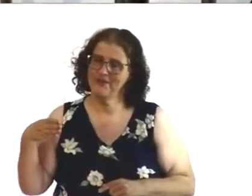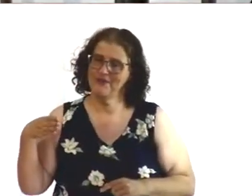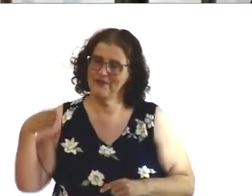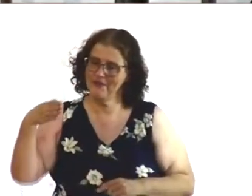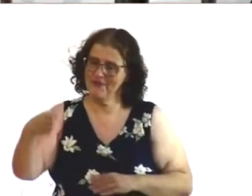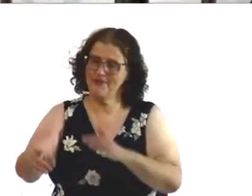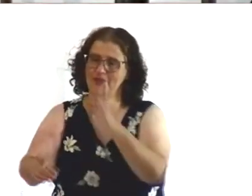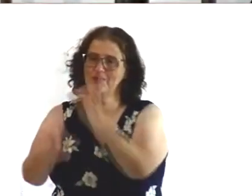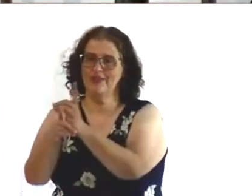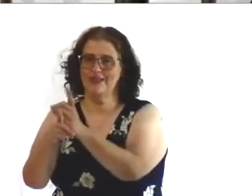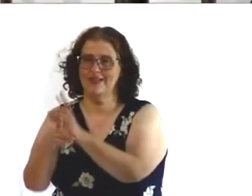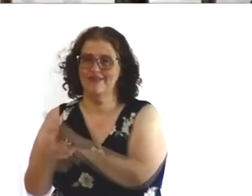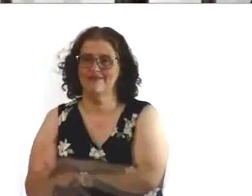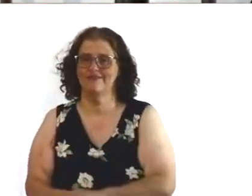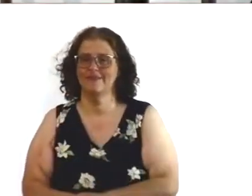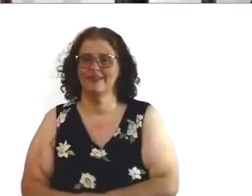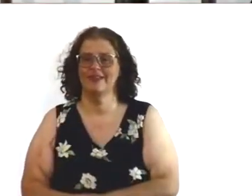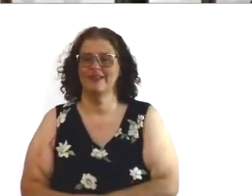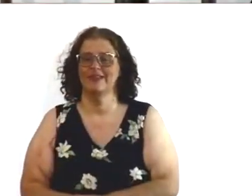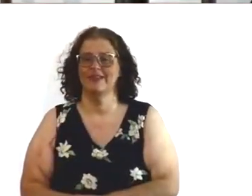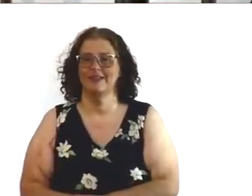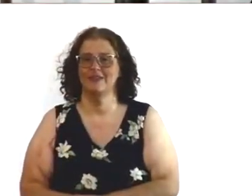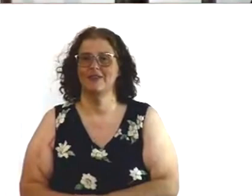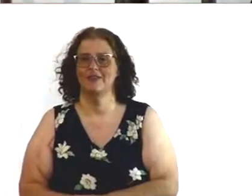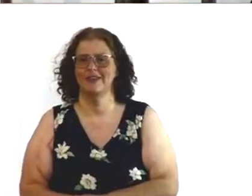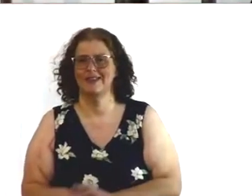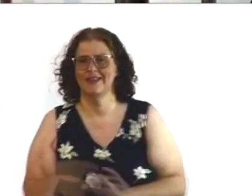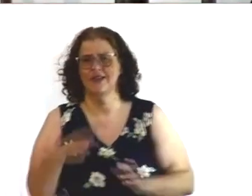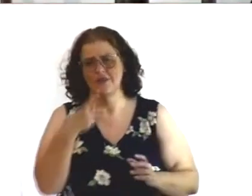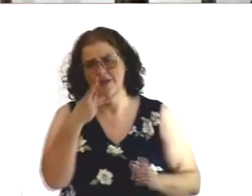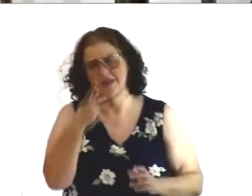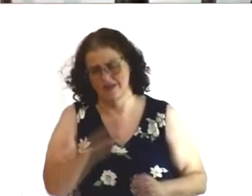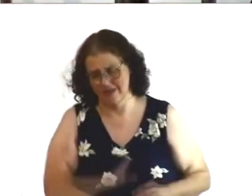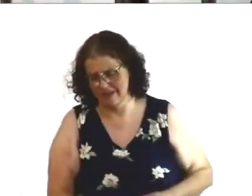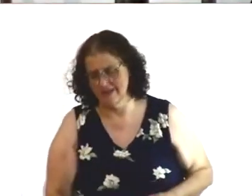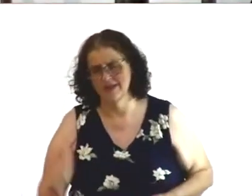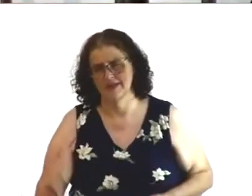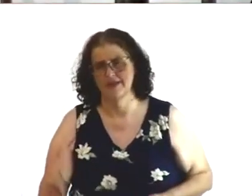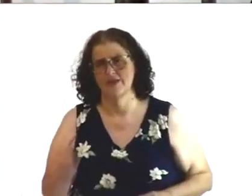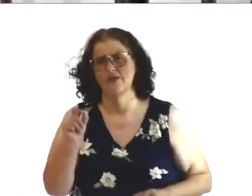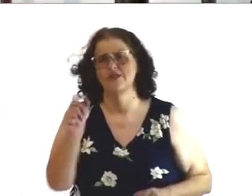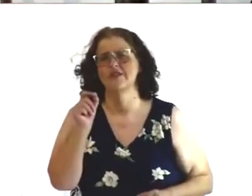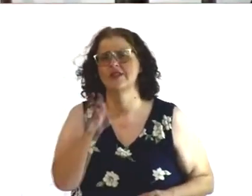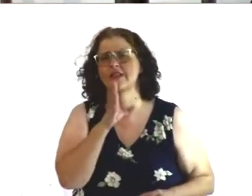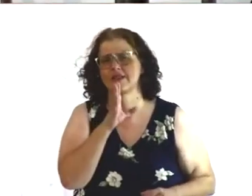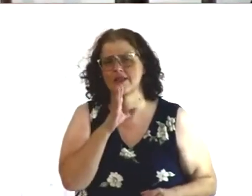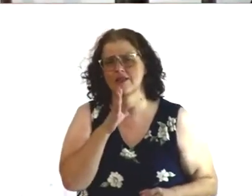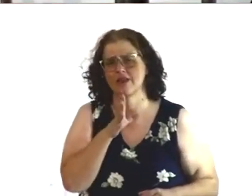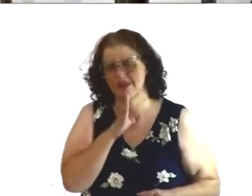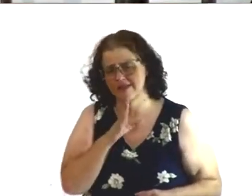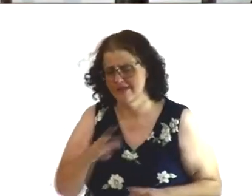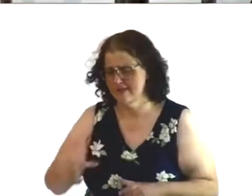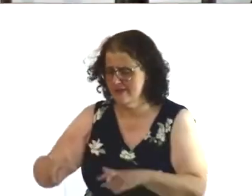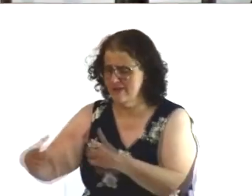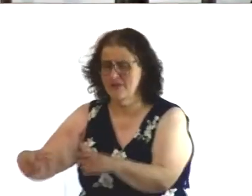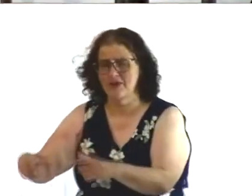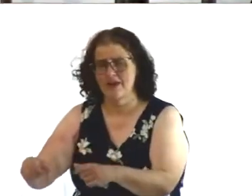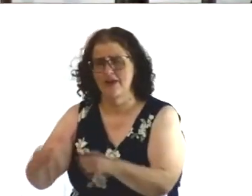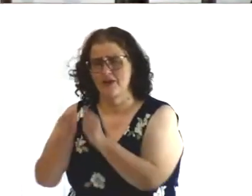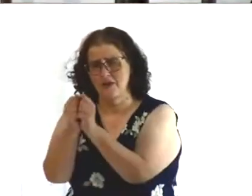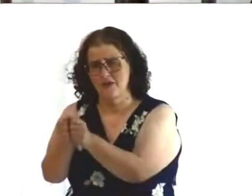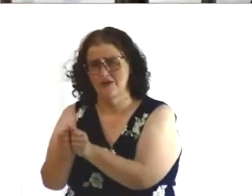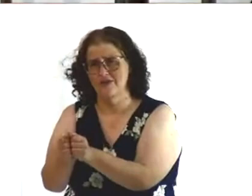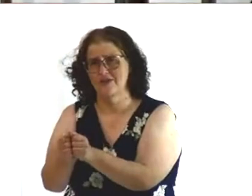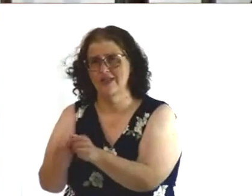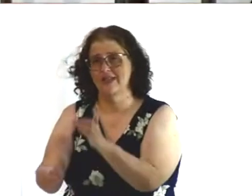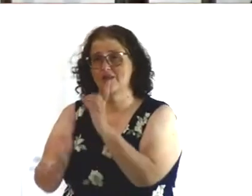estava. Estou falando para crianças. Se vocês querem saber onde está Jesus, se vocês querem encontrar-se verdadeiramente com